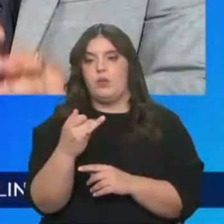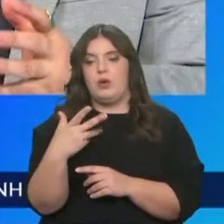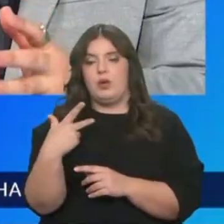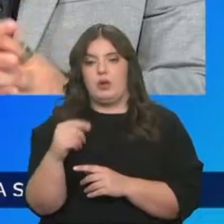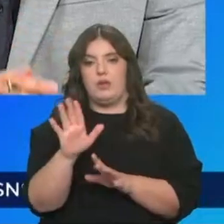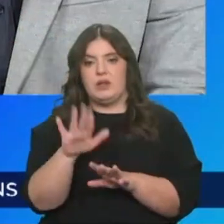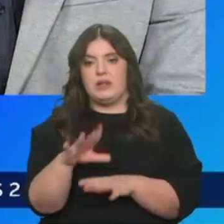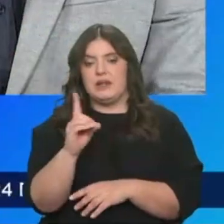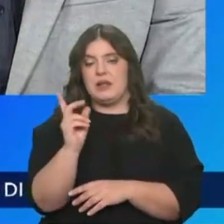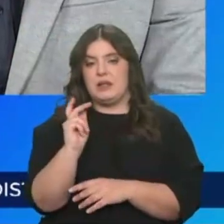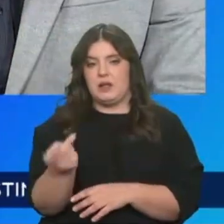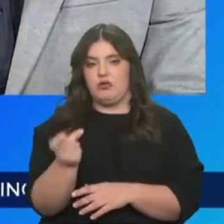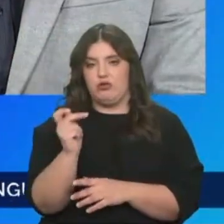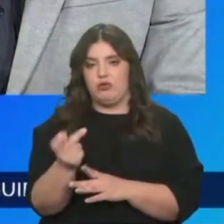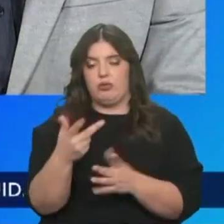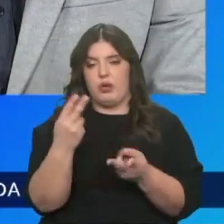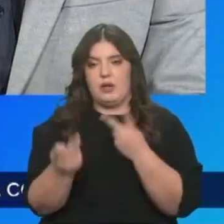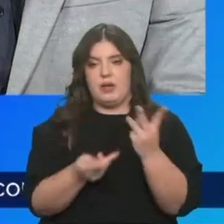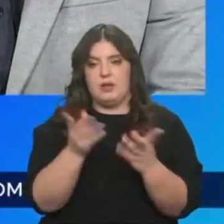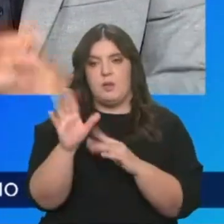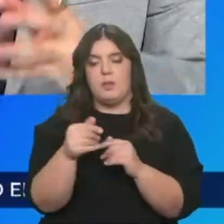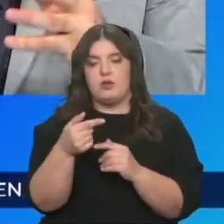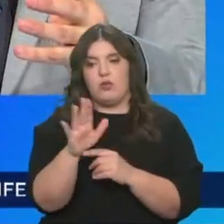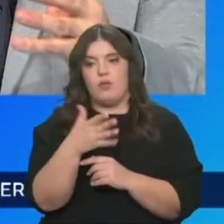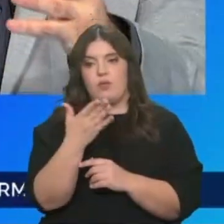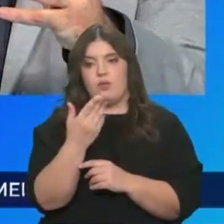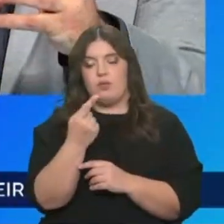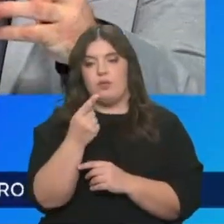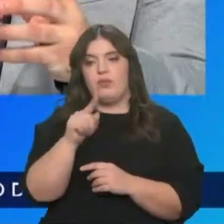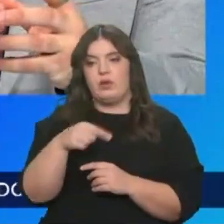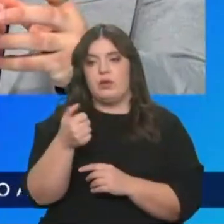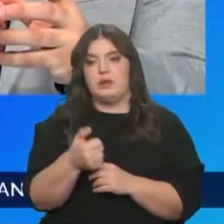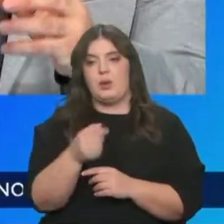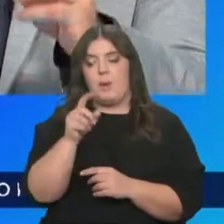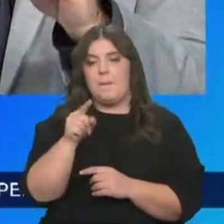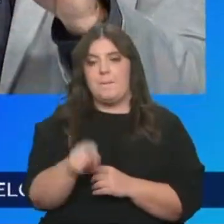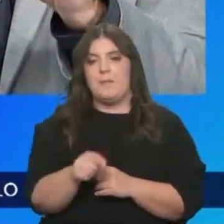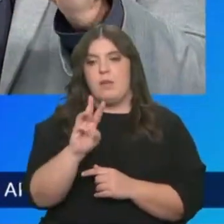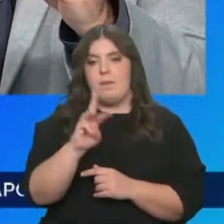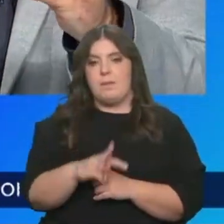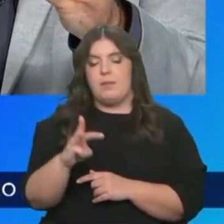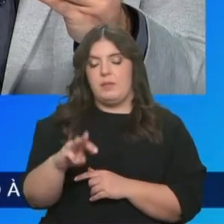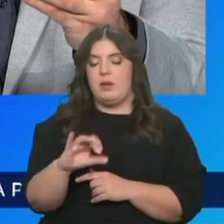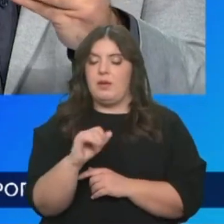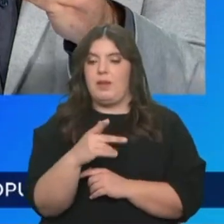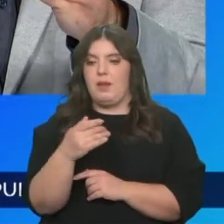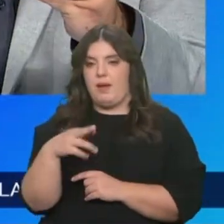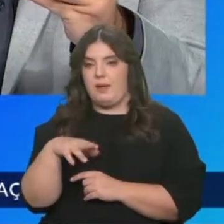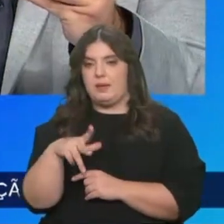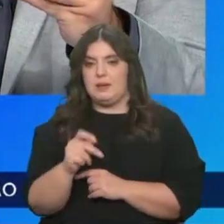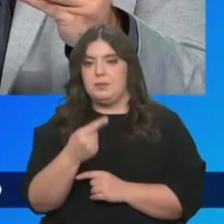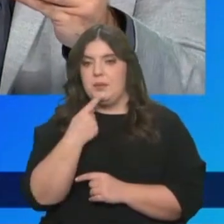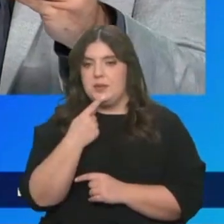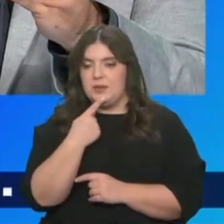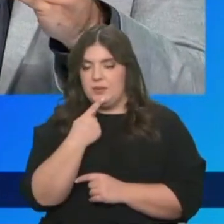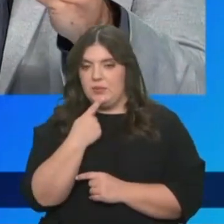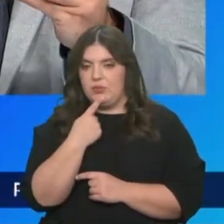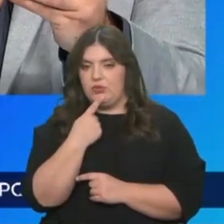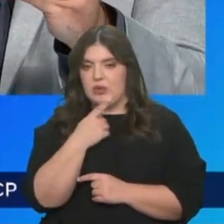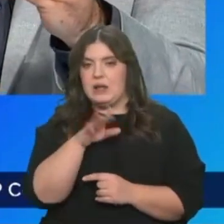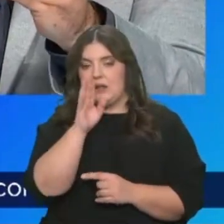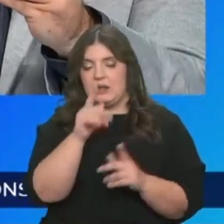estar durante 6 anos a analisar mais de 1,5 mil milhões de galáxias para tentar, no fundo, também perceber se